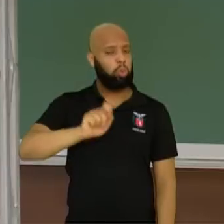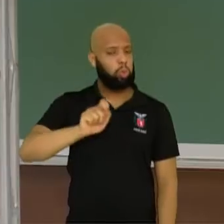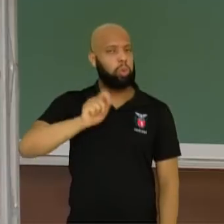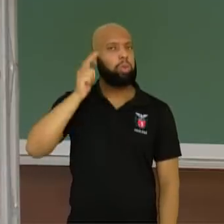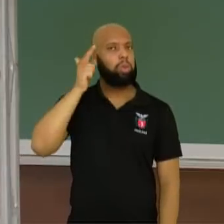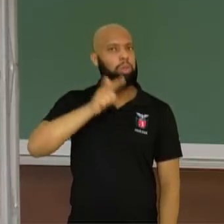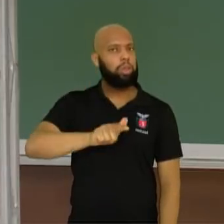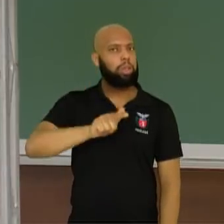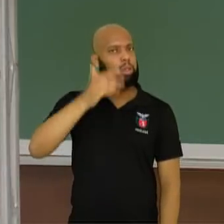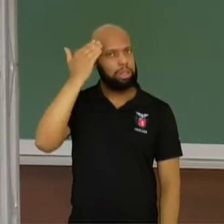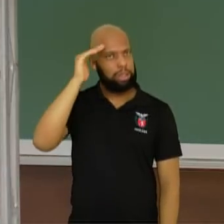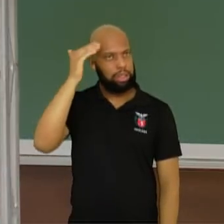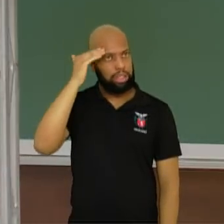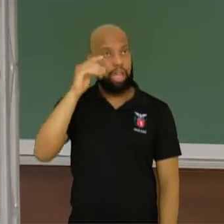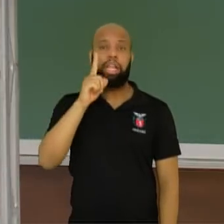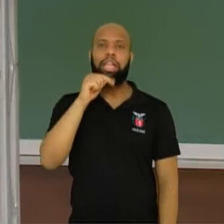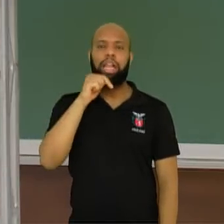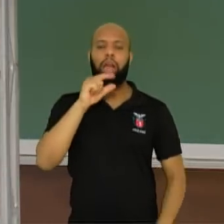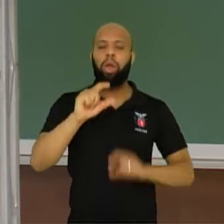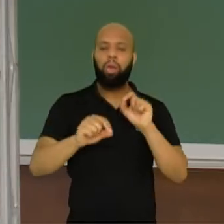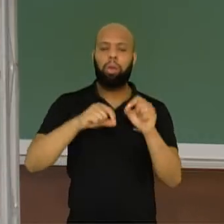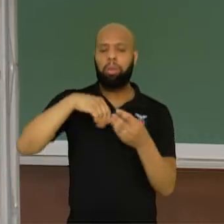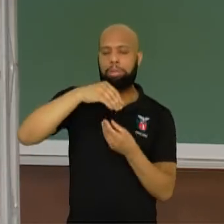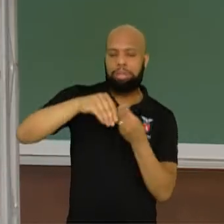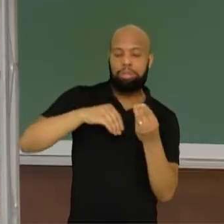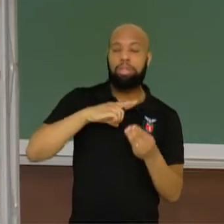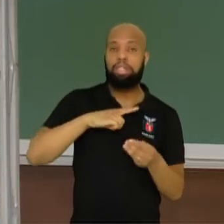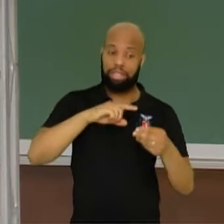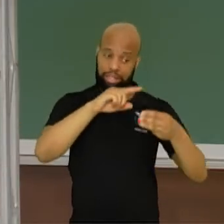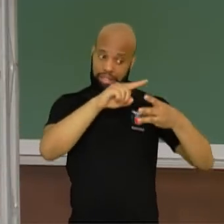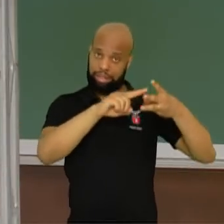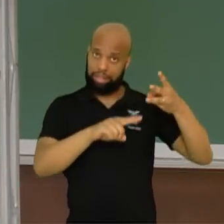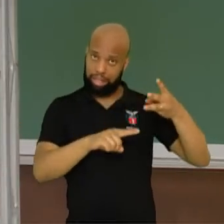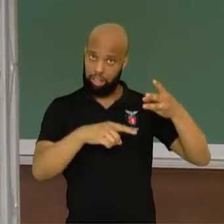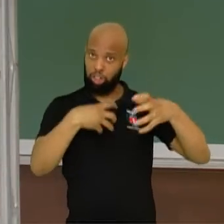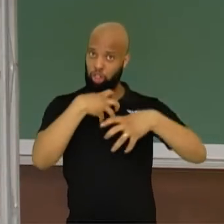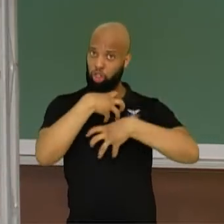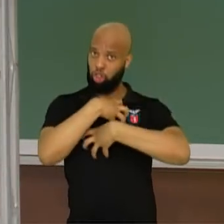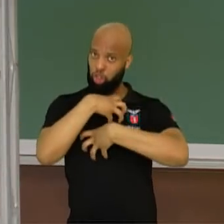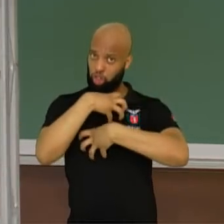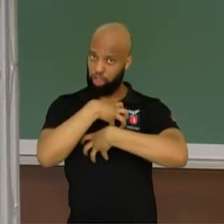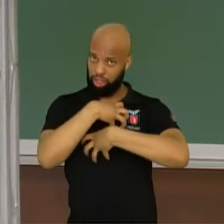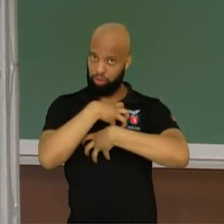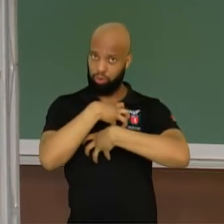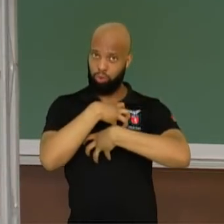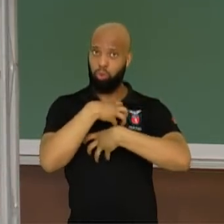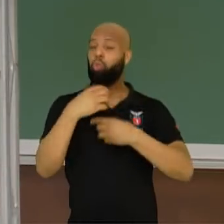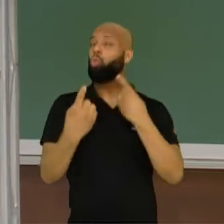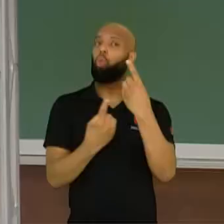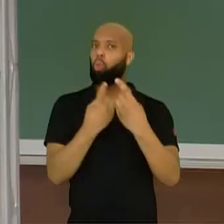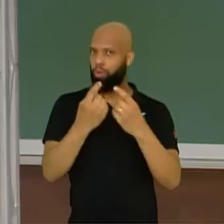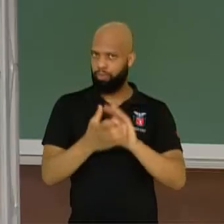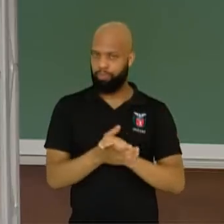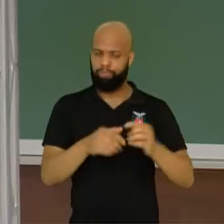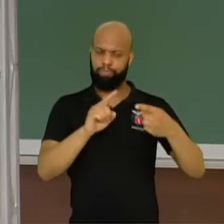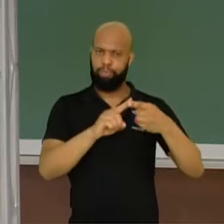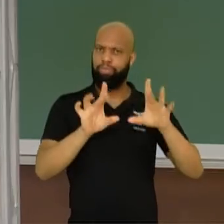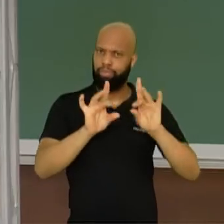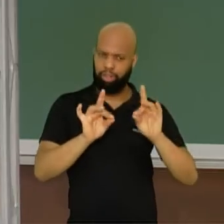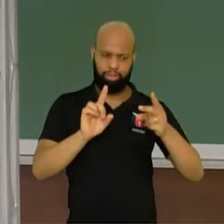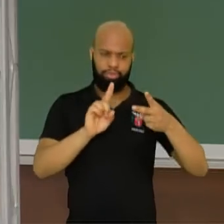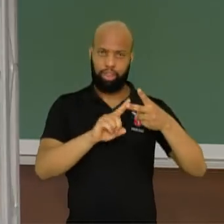são os rios ou os lagos? Também não, porque são água doce. Então, a letra A, B e C são aqueles